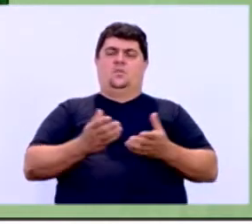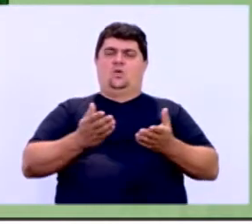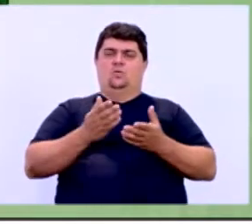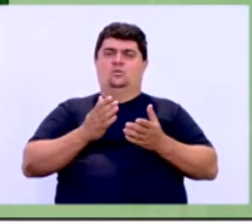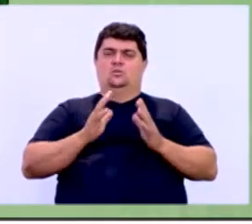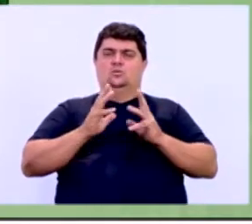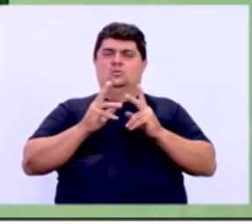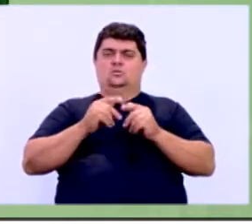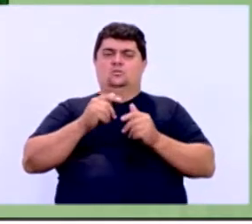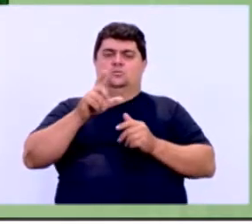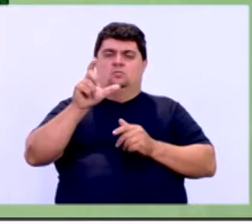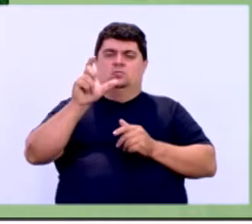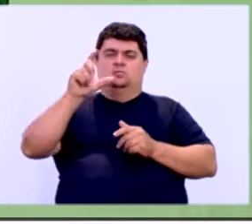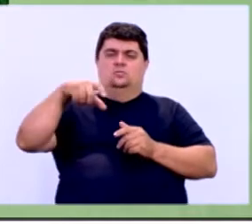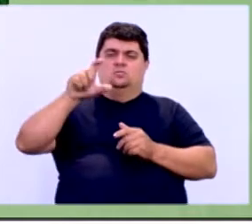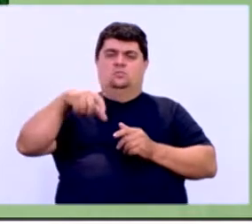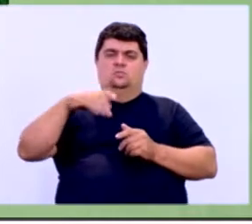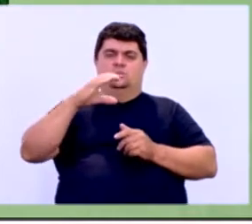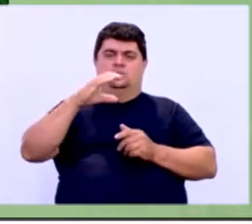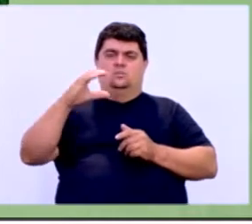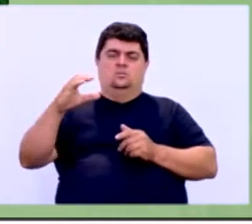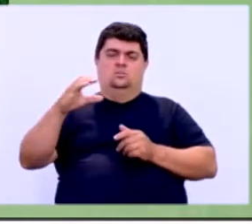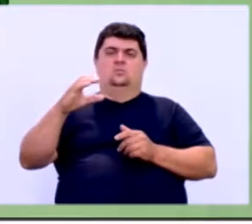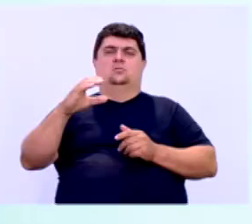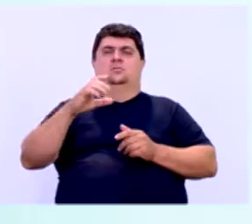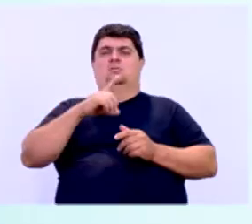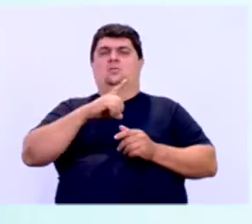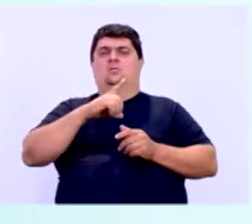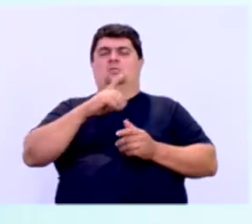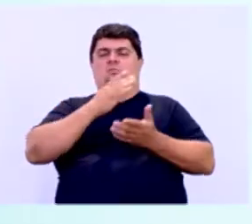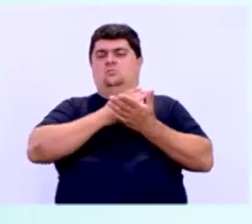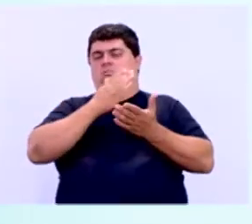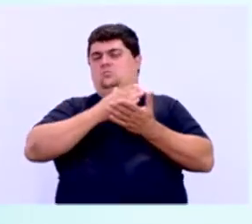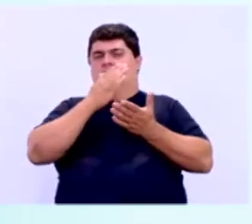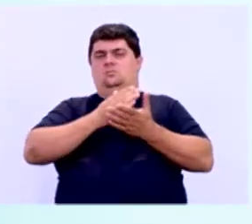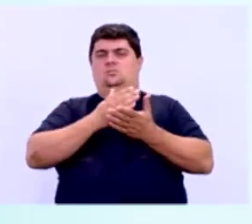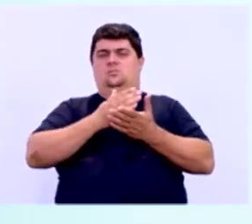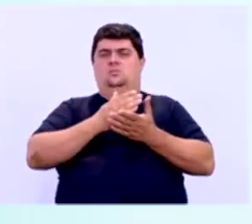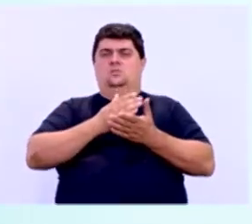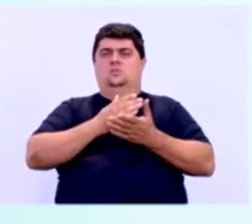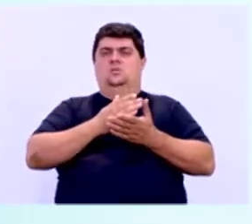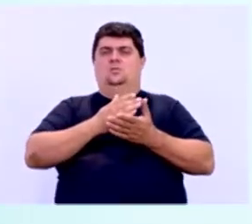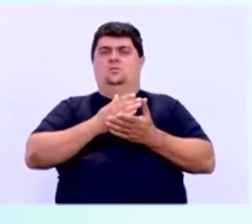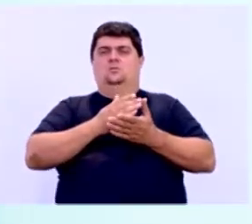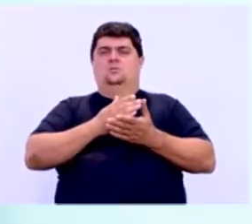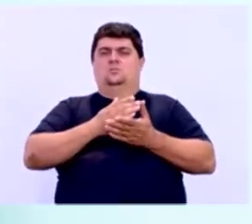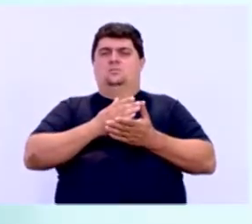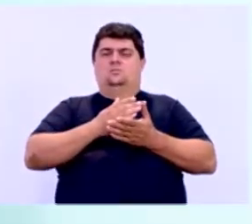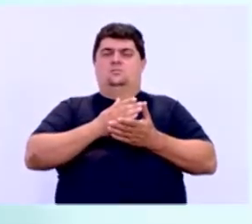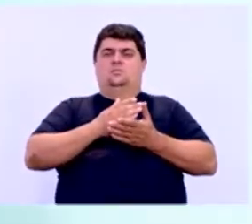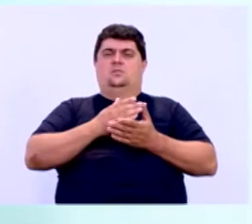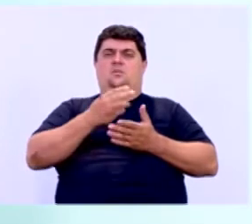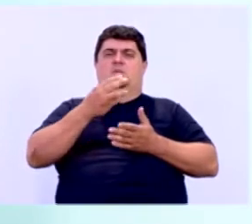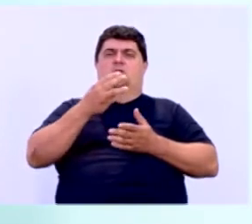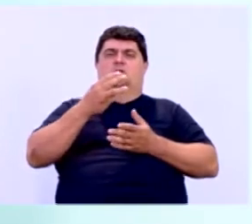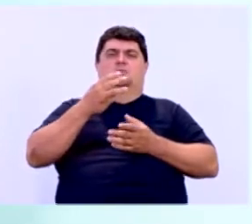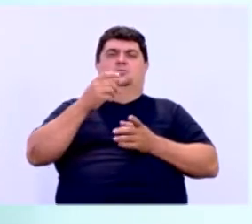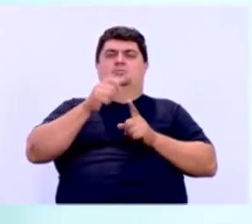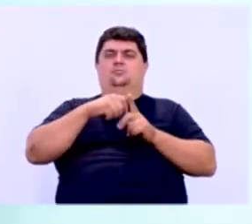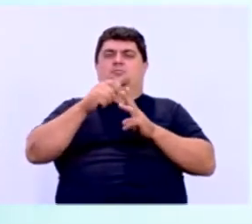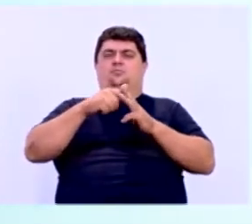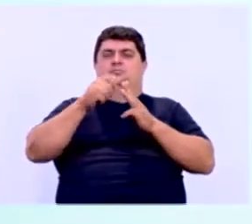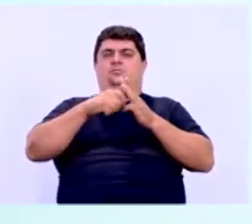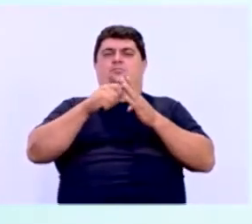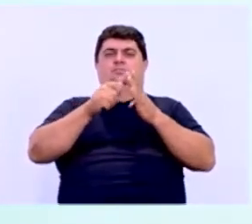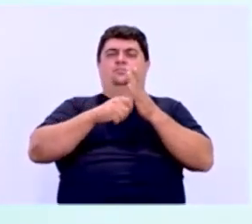feitas através de cartão de crédito. Né? Os clientes fazem divisões dessas compras aí 30, 60,